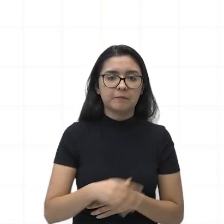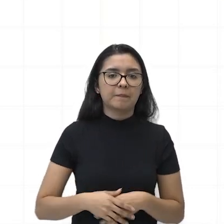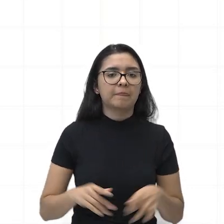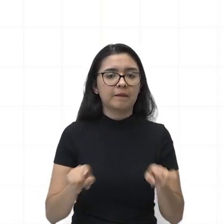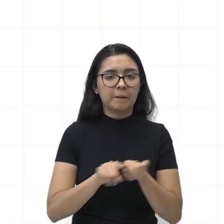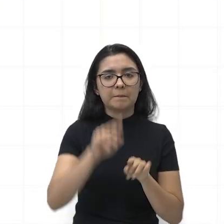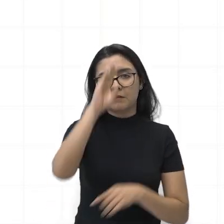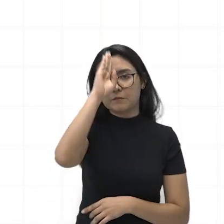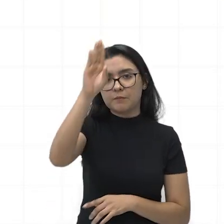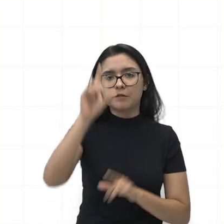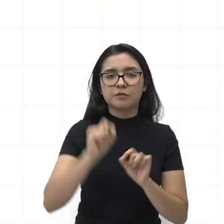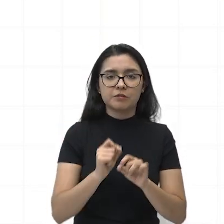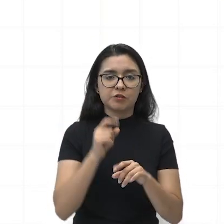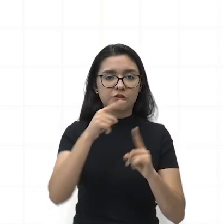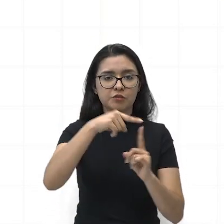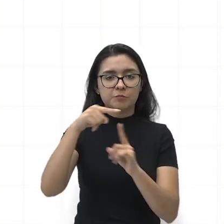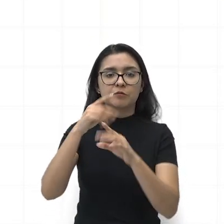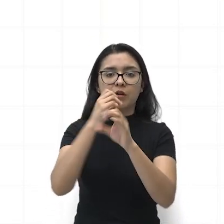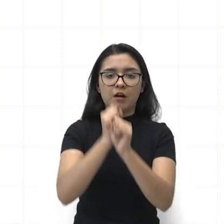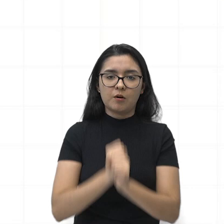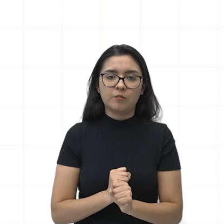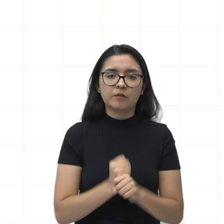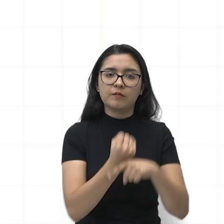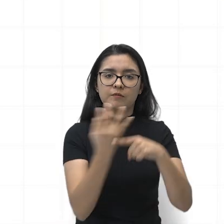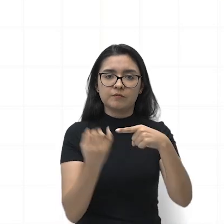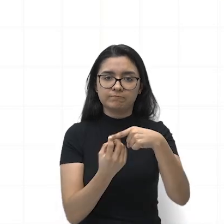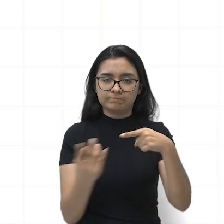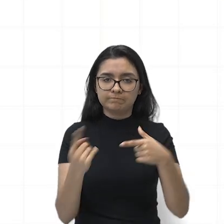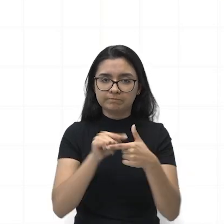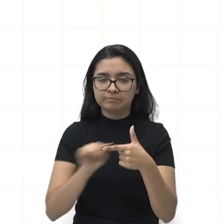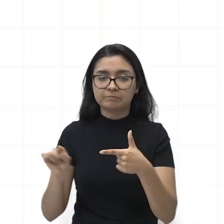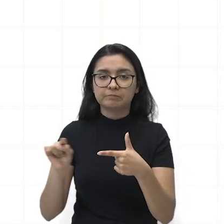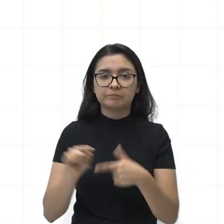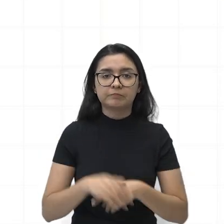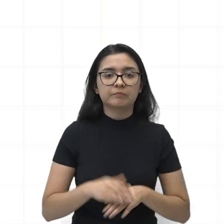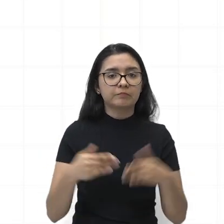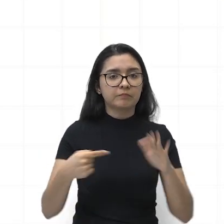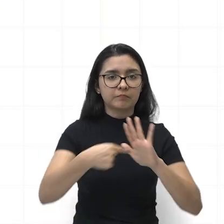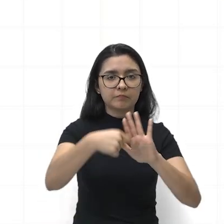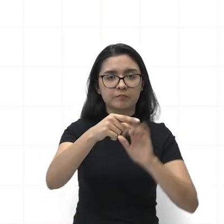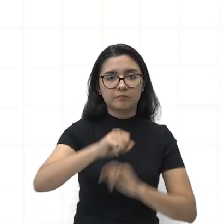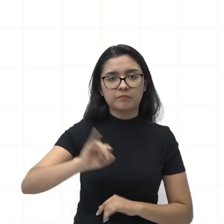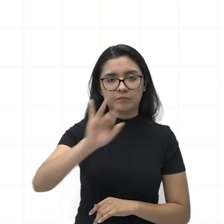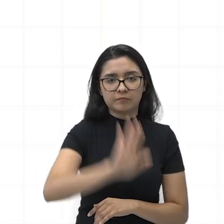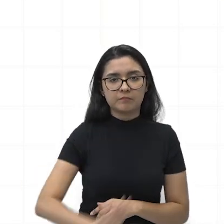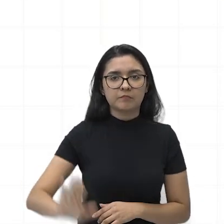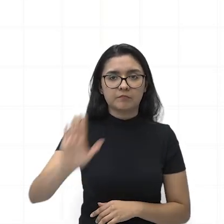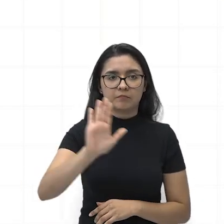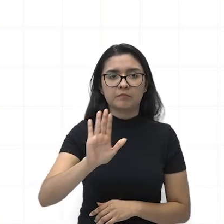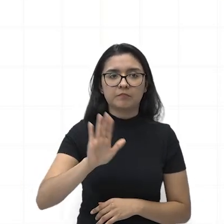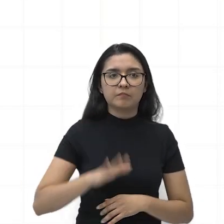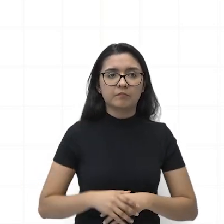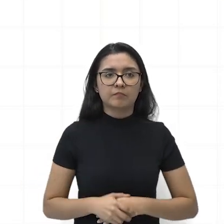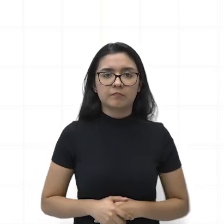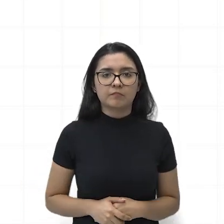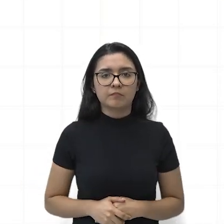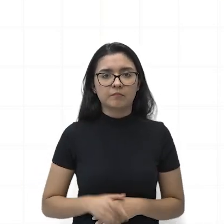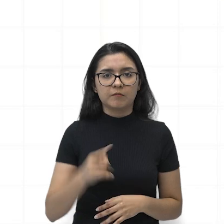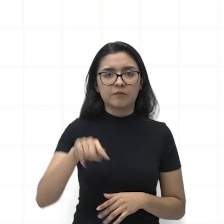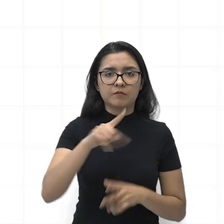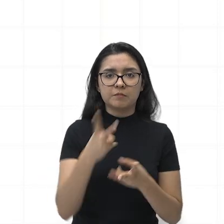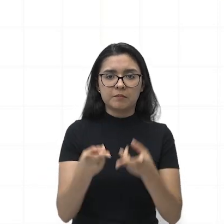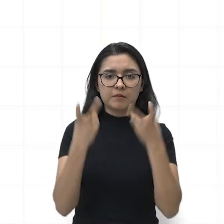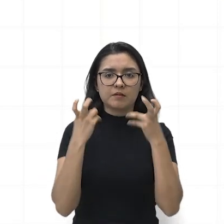cálculos vai estar a divisão, tá legal? Então, olha aqui, ó. O professor trouxe aqui uma ilustração para você, né, para que